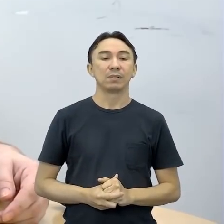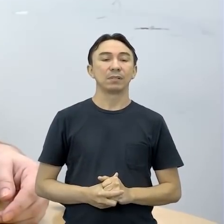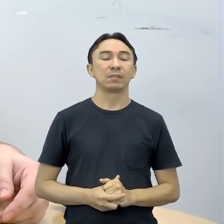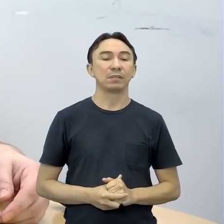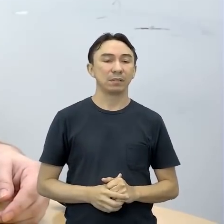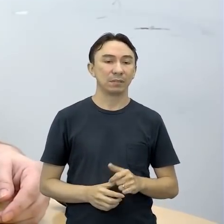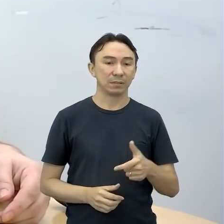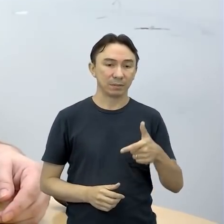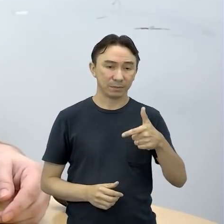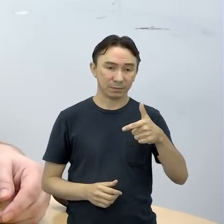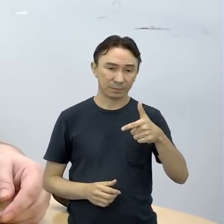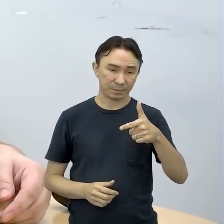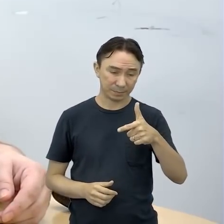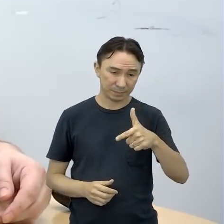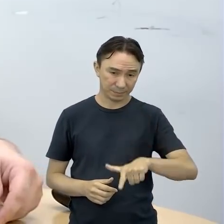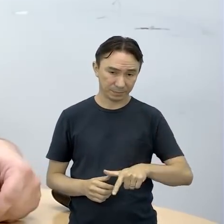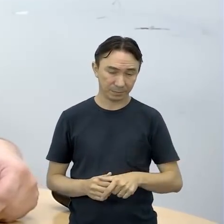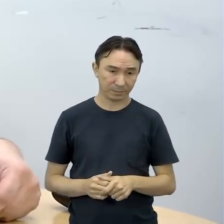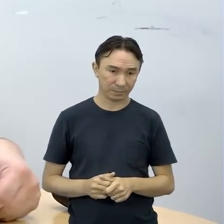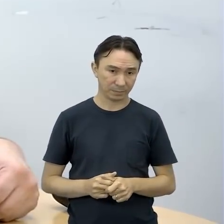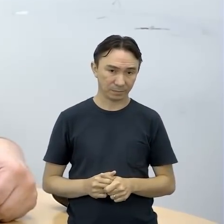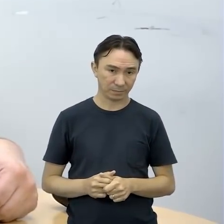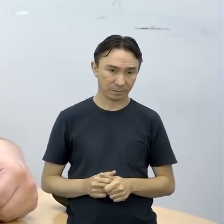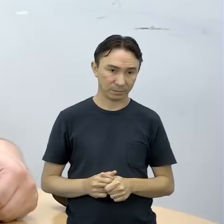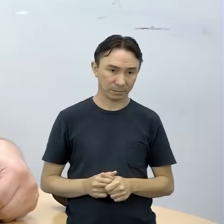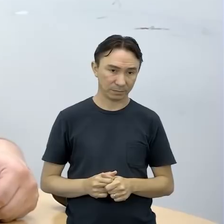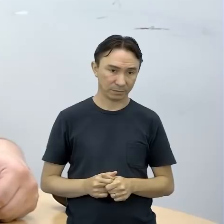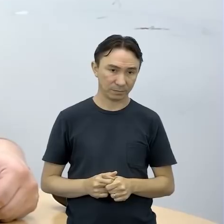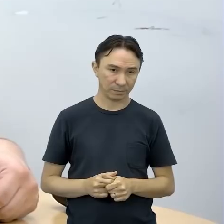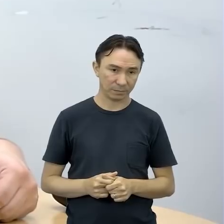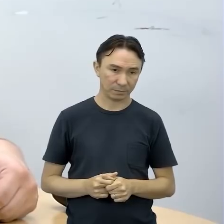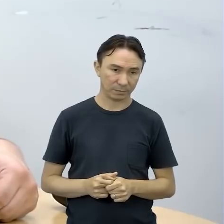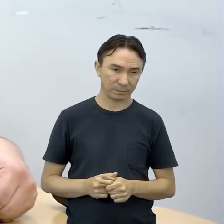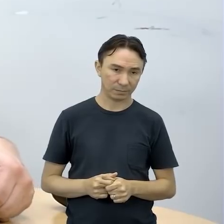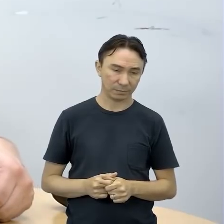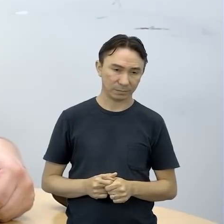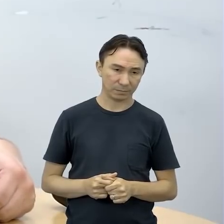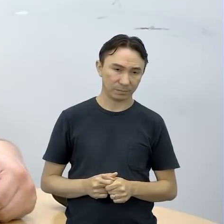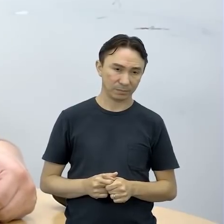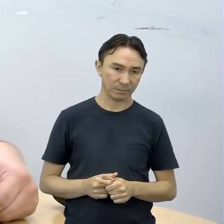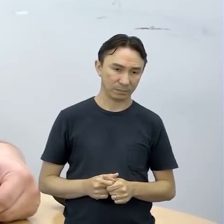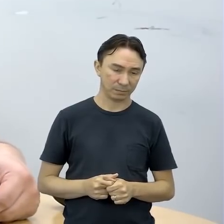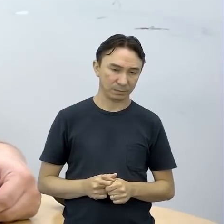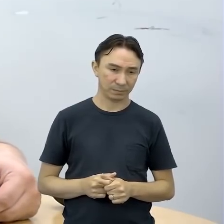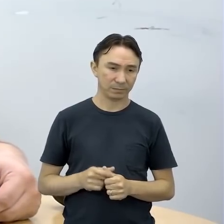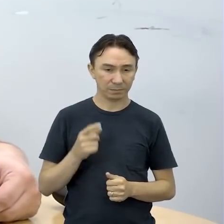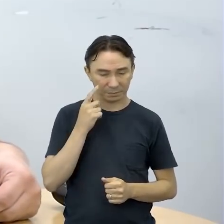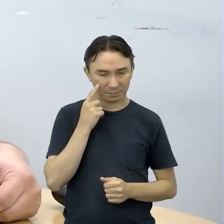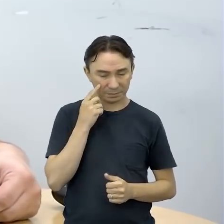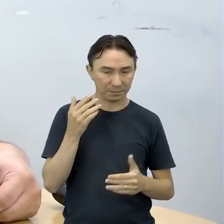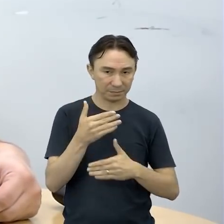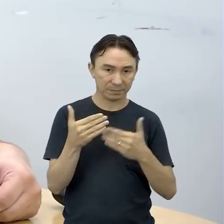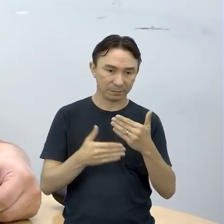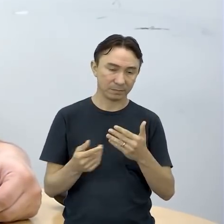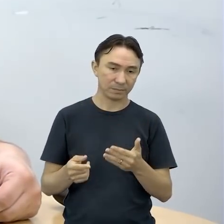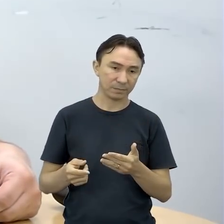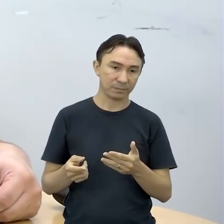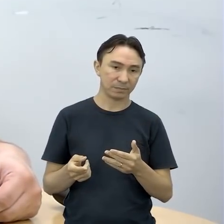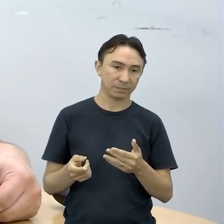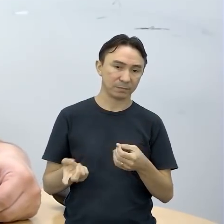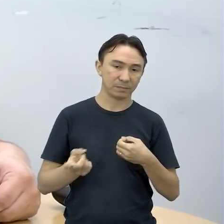gente volta no percurso integrador, volta um pouquinho o slide, por favor, do percurso integrador, o